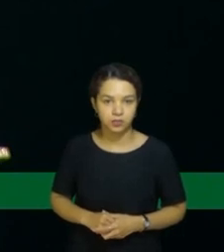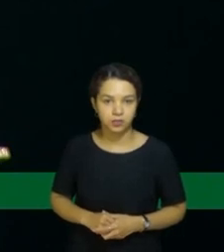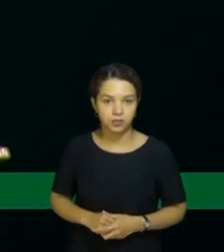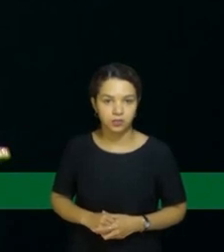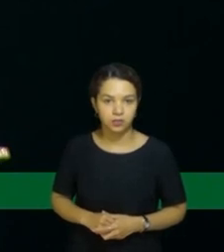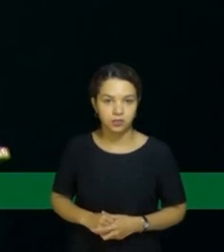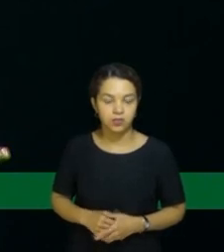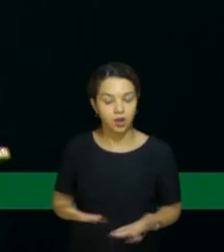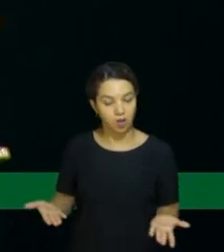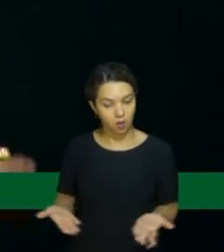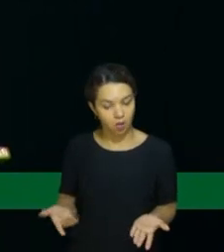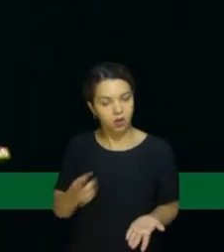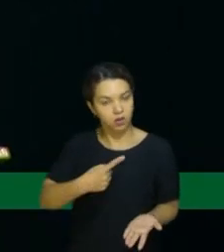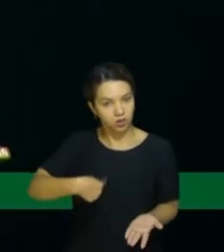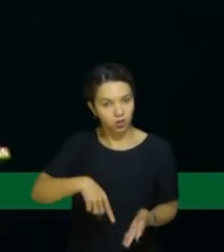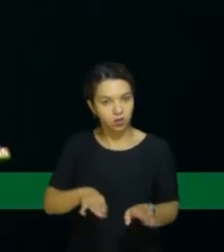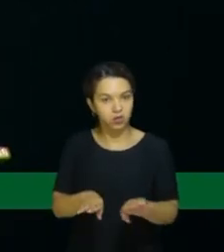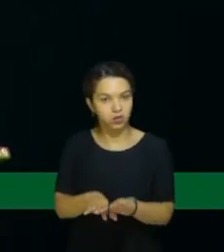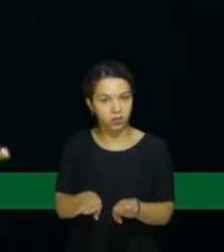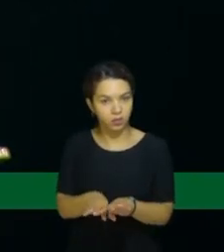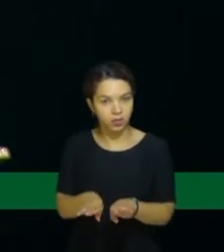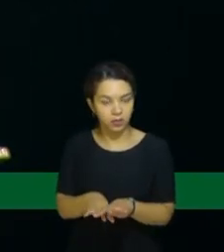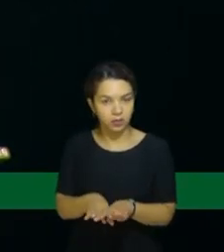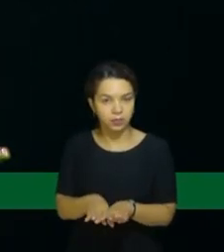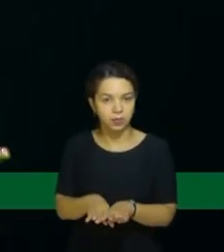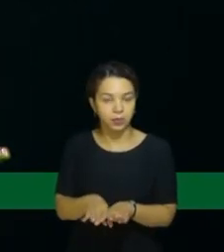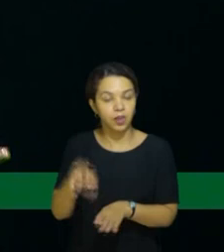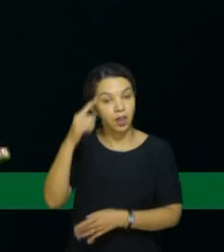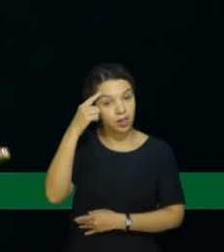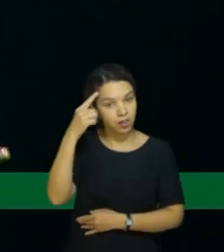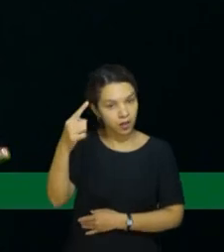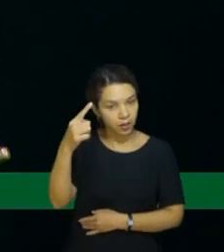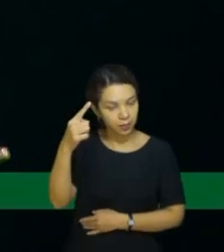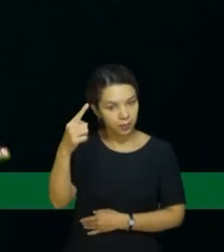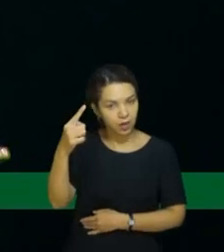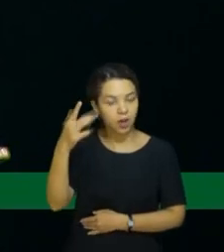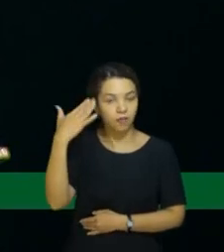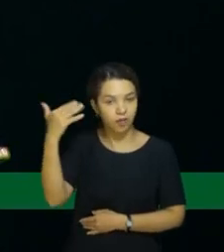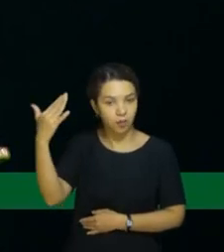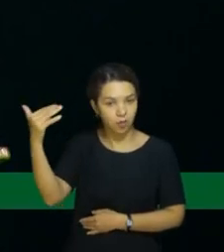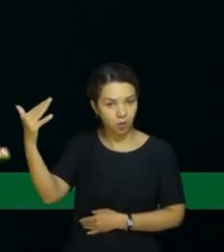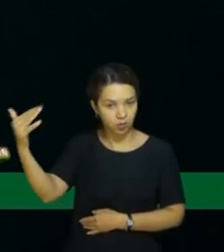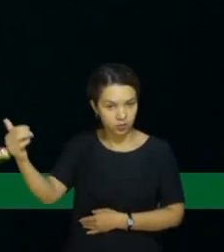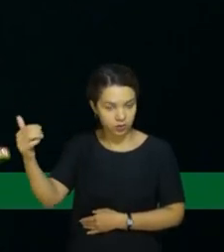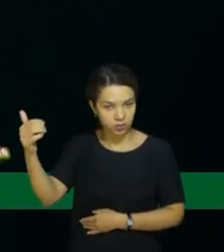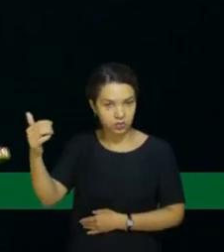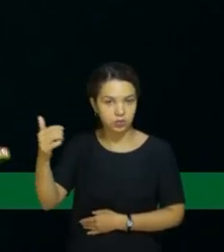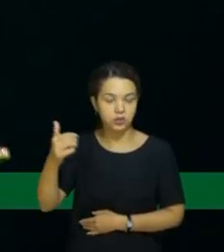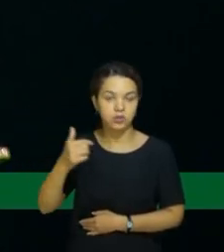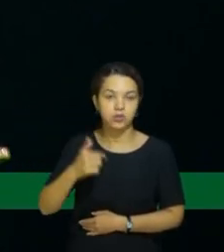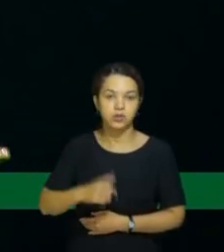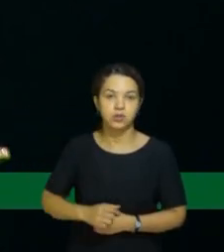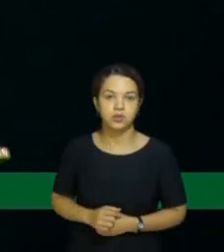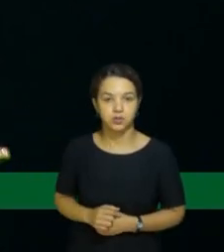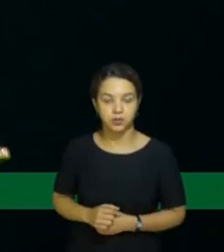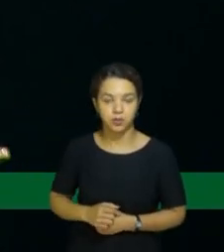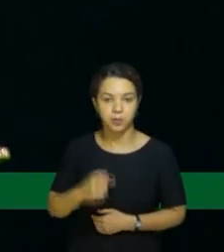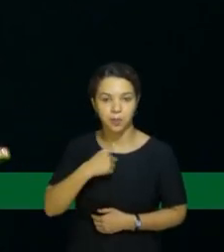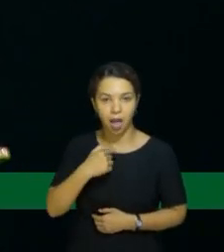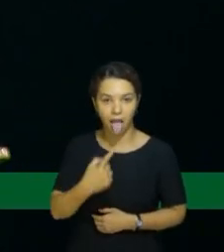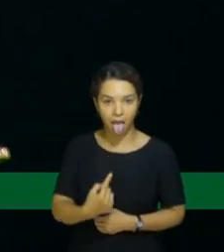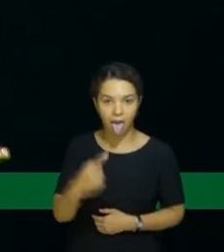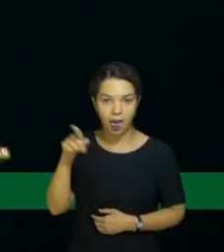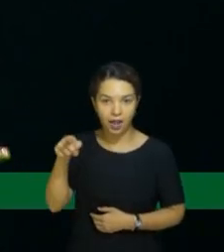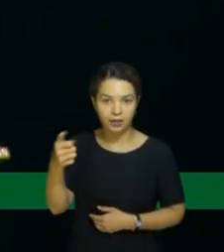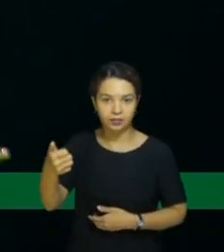momento também cito aqui Albert Einstein que uma vez disse não pretendemos que as coisas mudem se sempre Fazemos